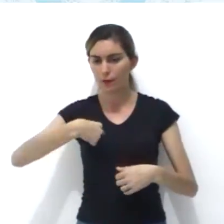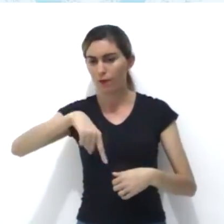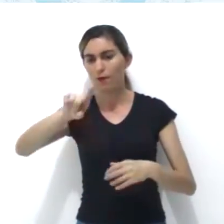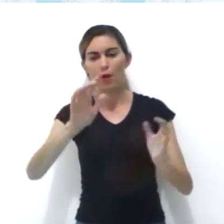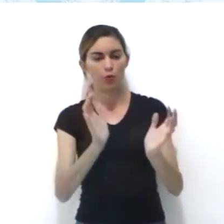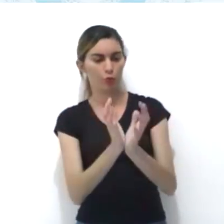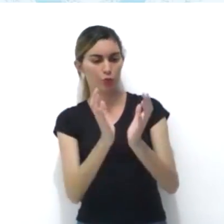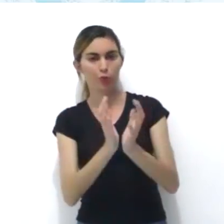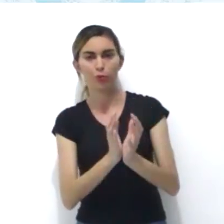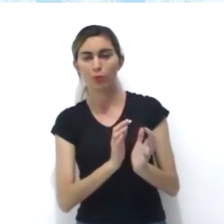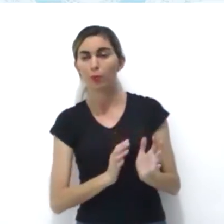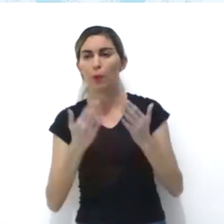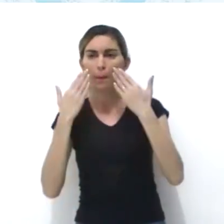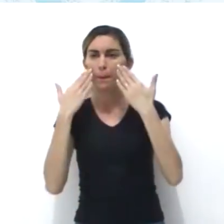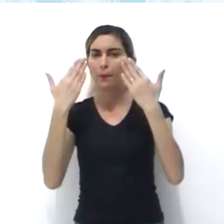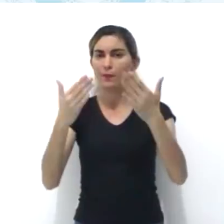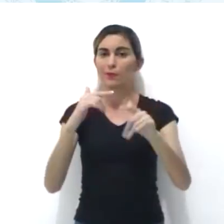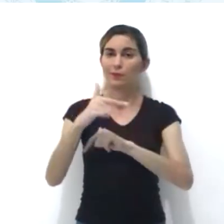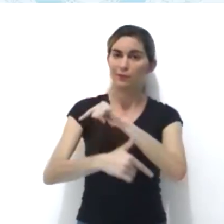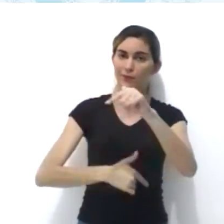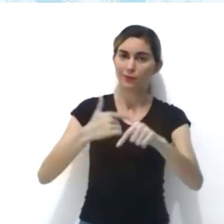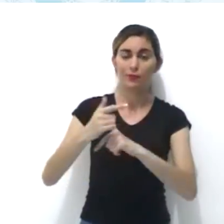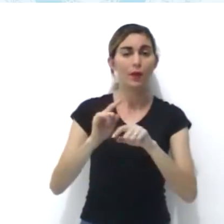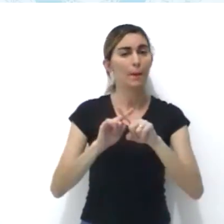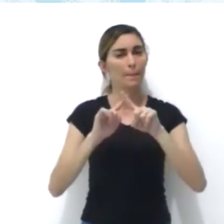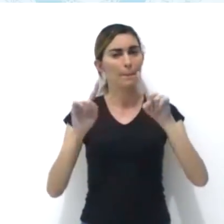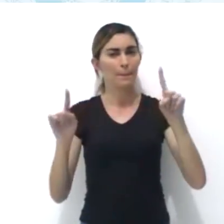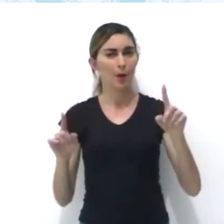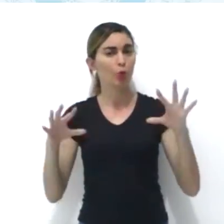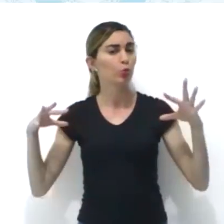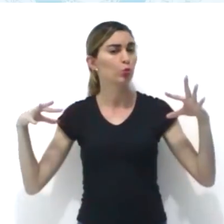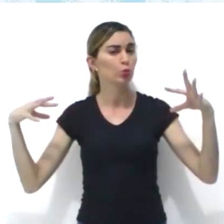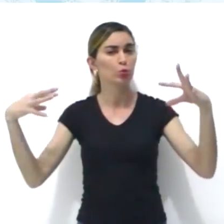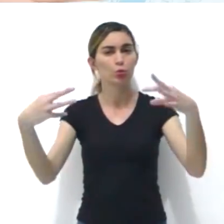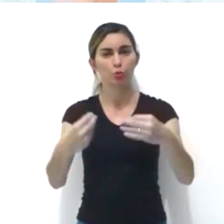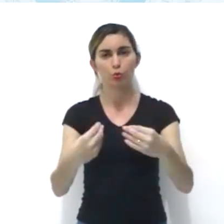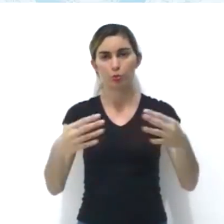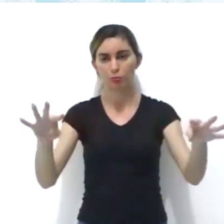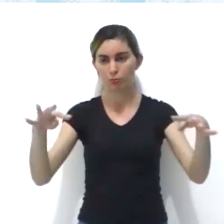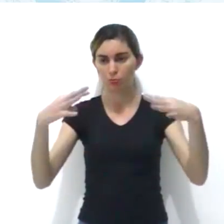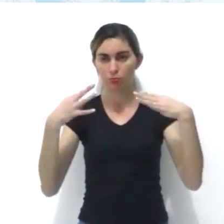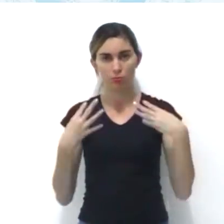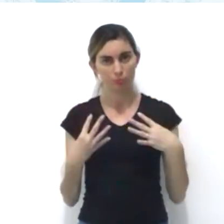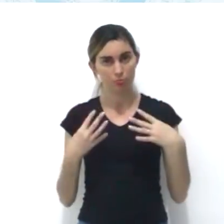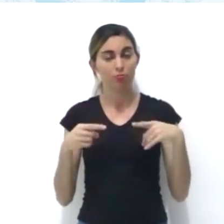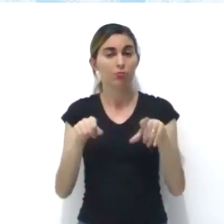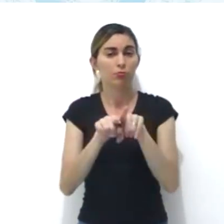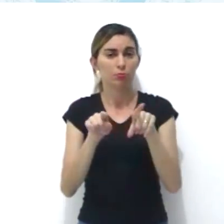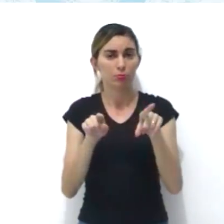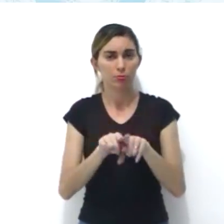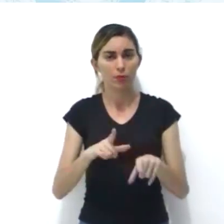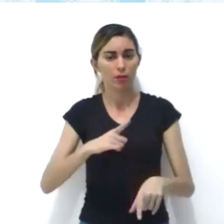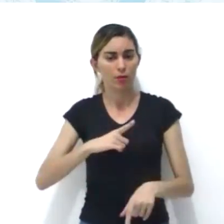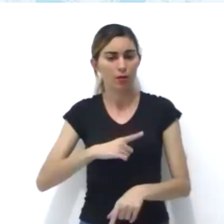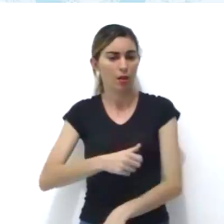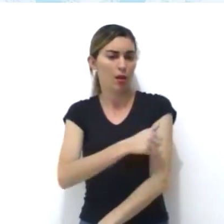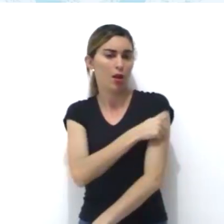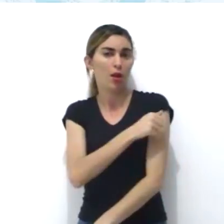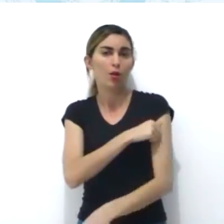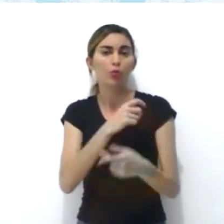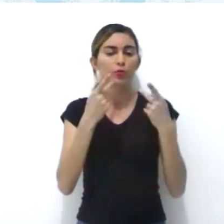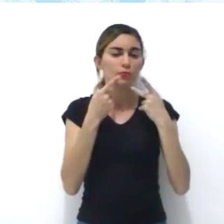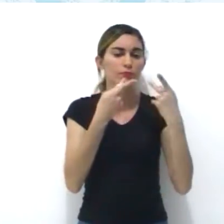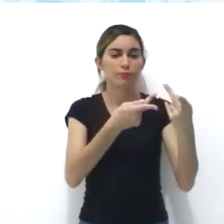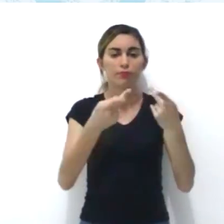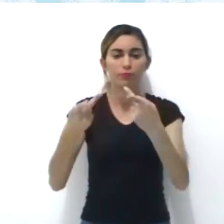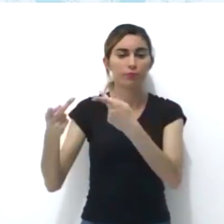feira, você vai com seus colegas até lá e apresenta o trabalho, mas apresenta para todo mundo assistir. E também existem os